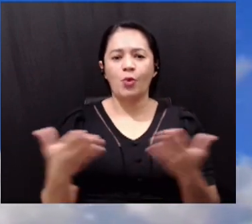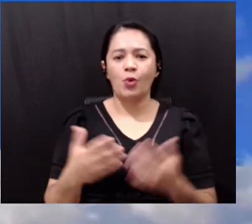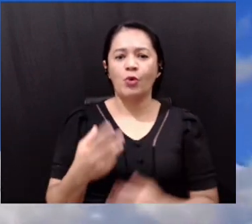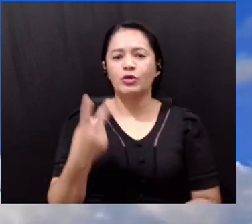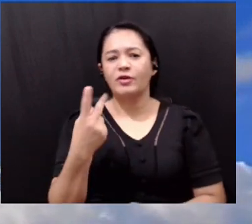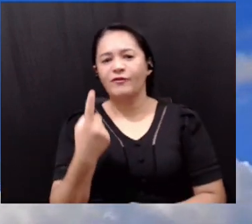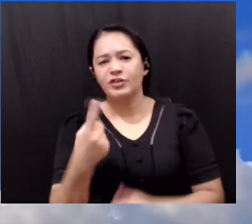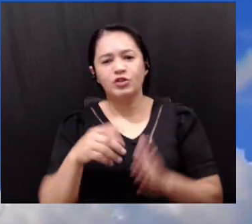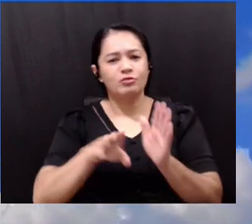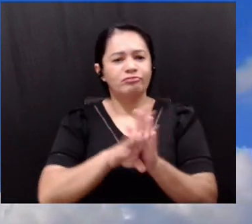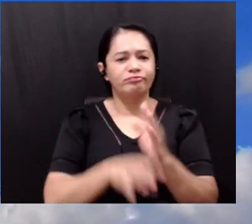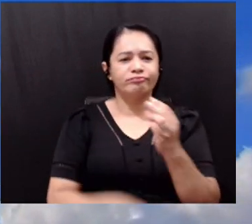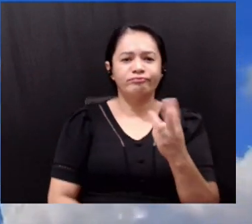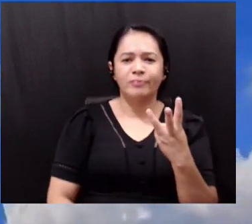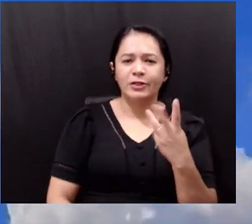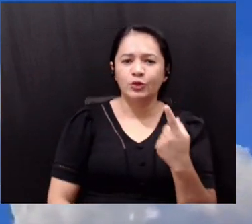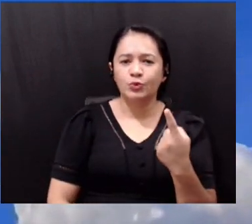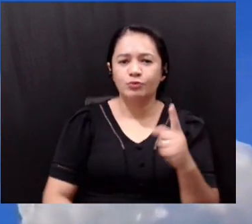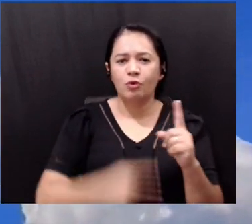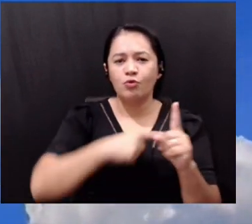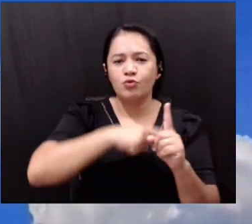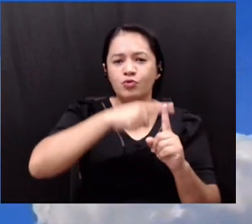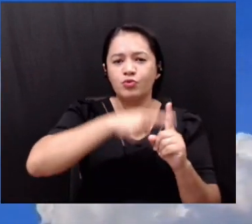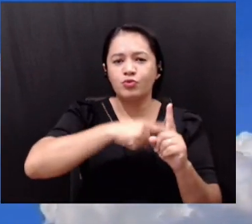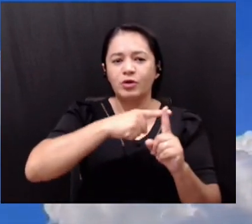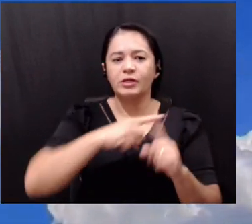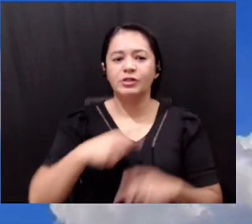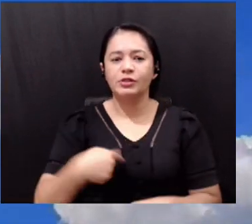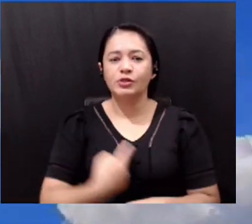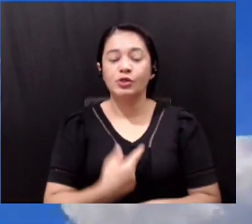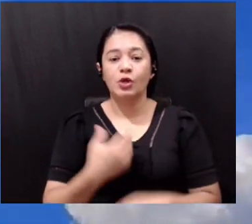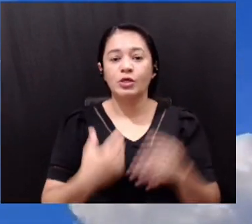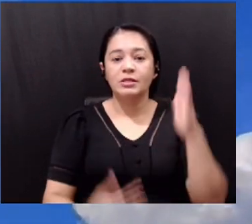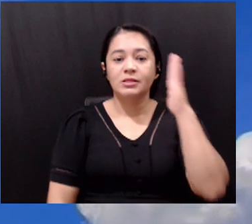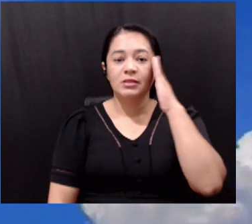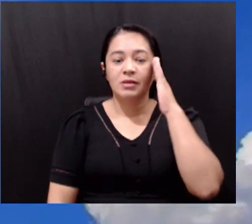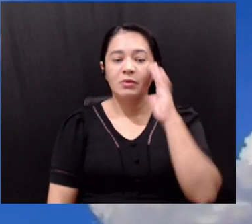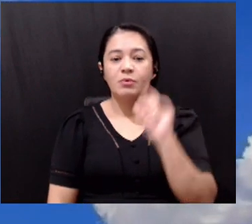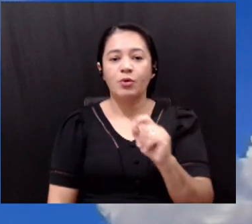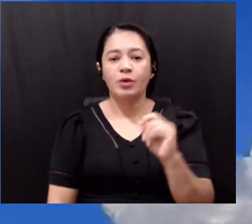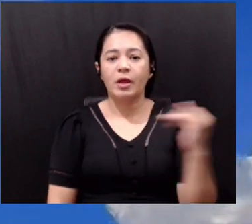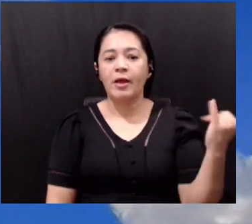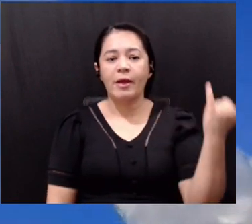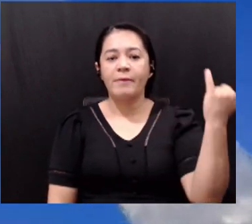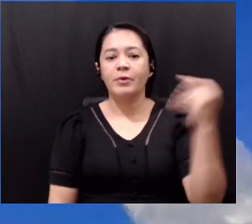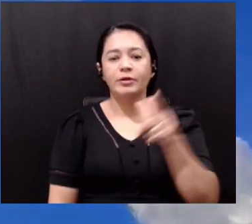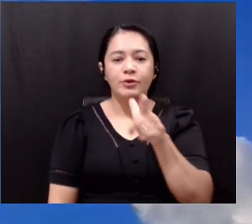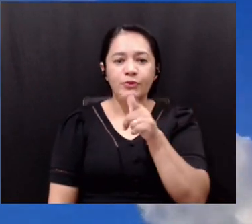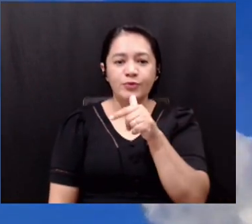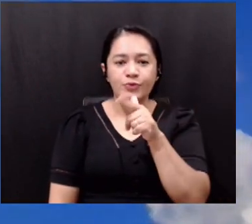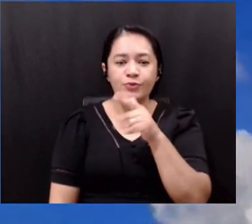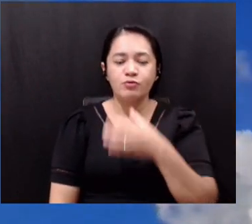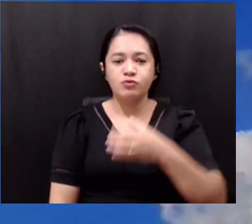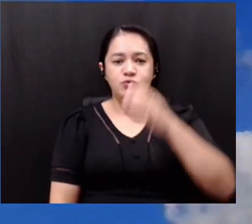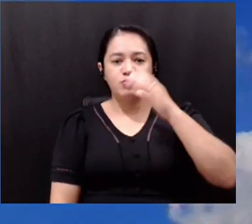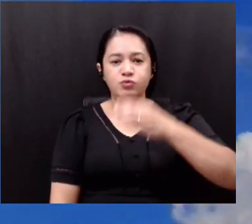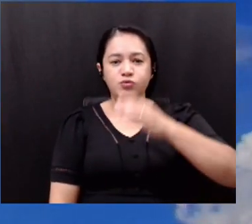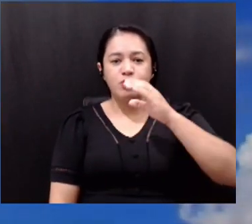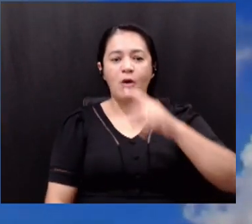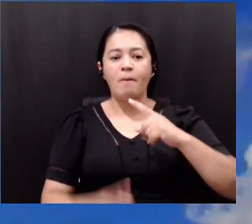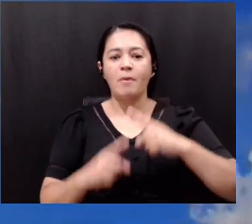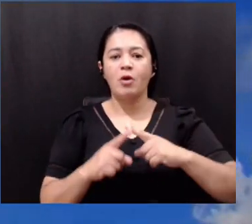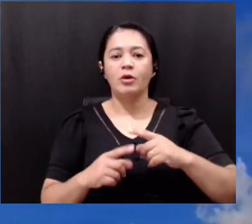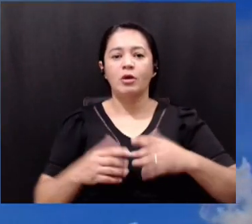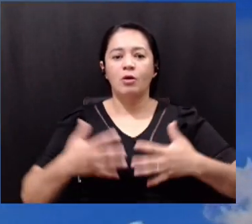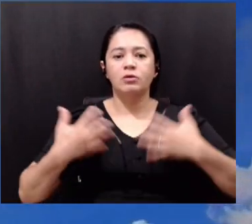de 31 graus, e a gente sabe que é importante a hidratação porque o calor continua, e aí, de